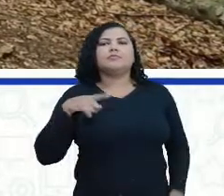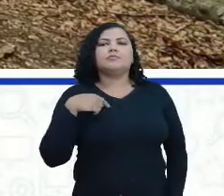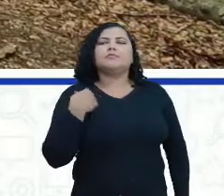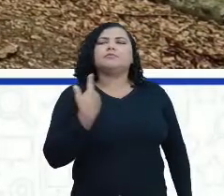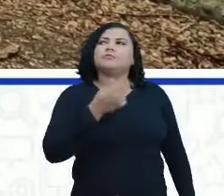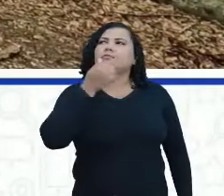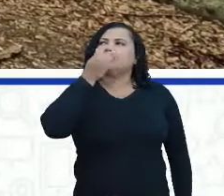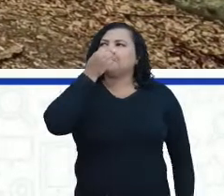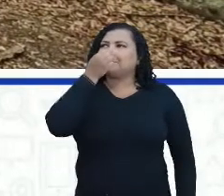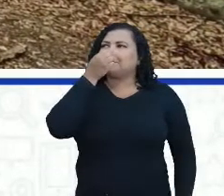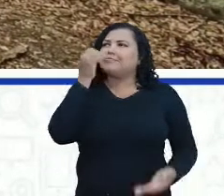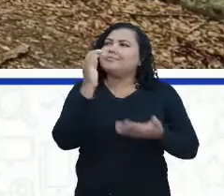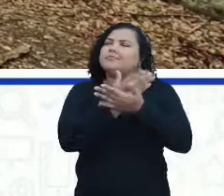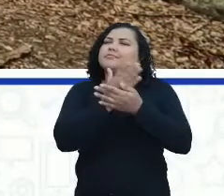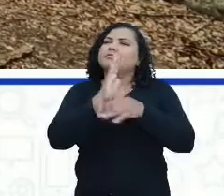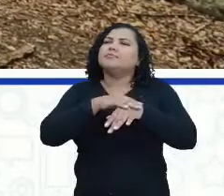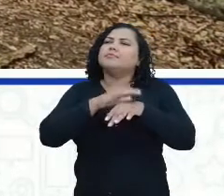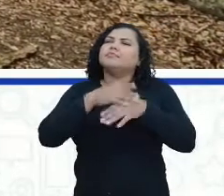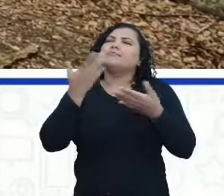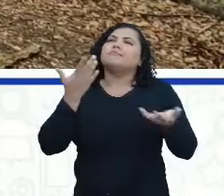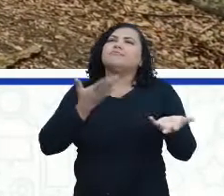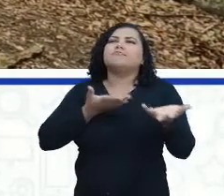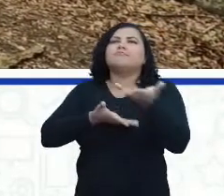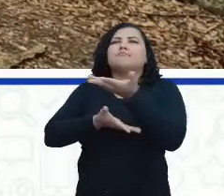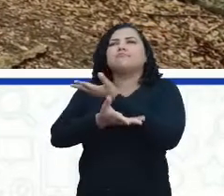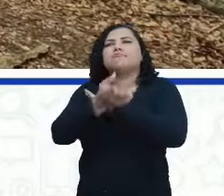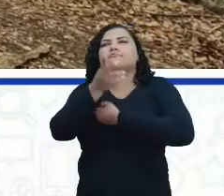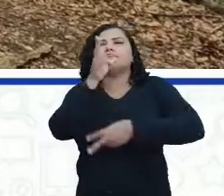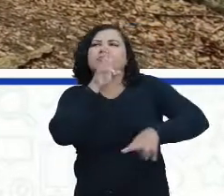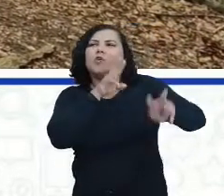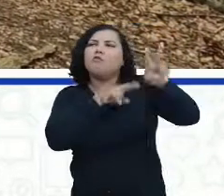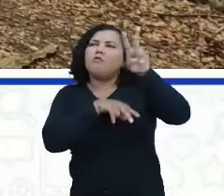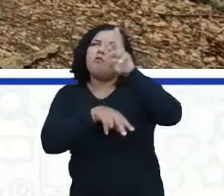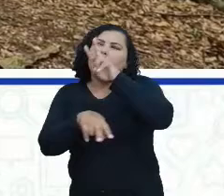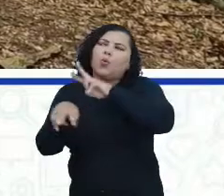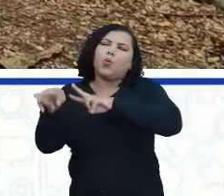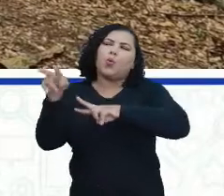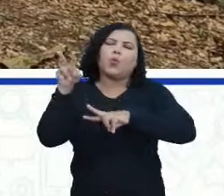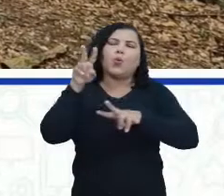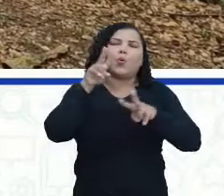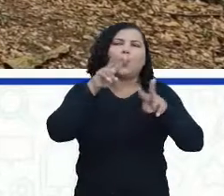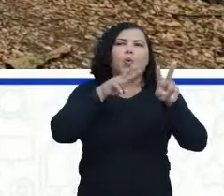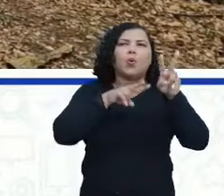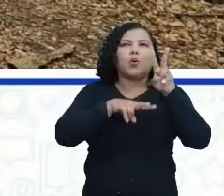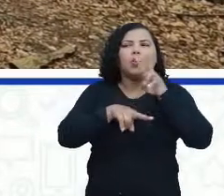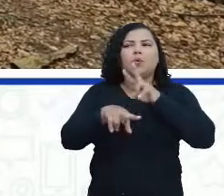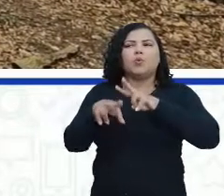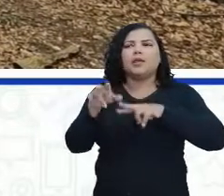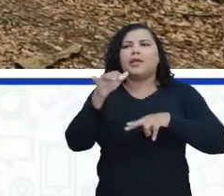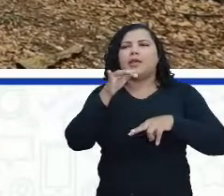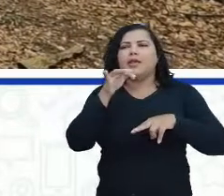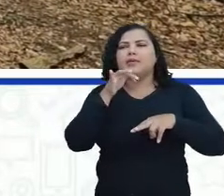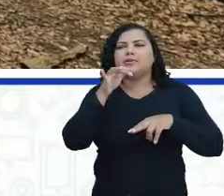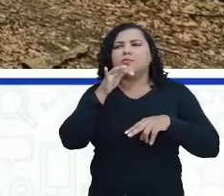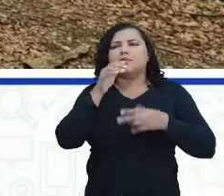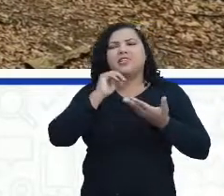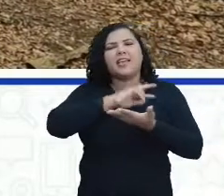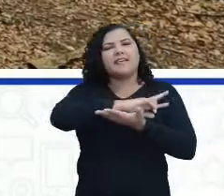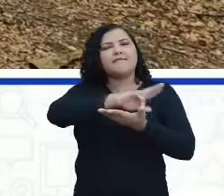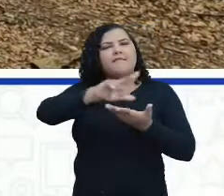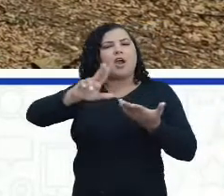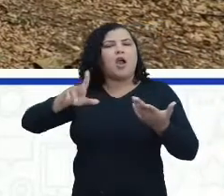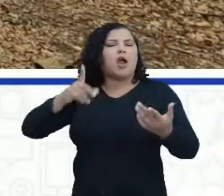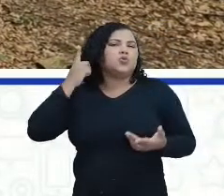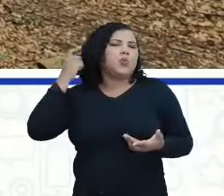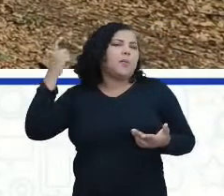às vezes, está tão envolvido, né, no visual, e também porque há uma multidão de sons